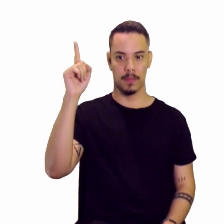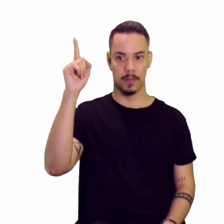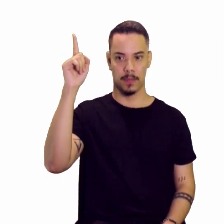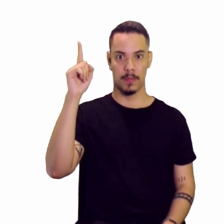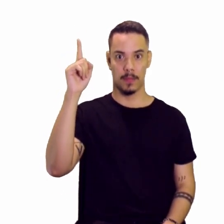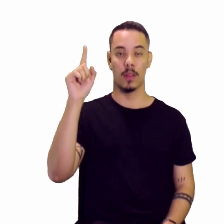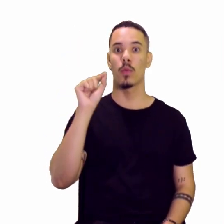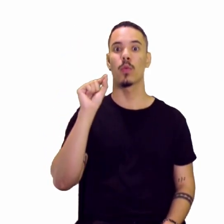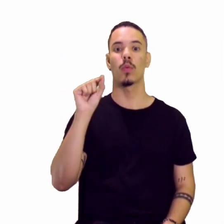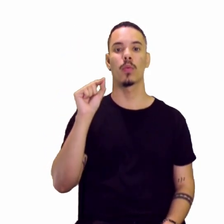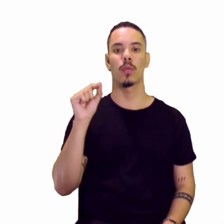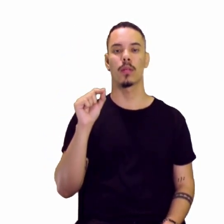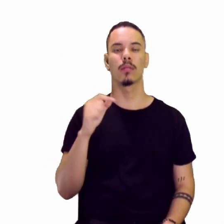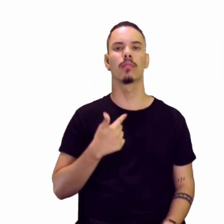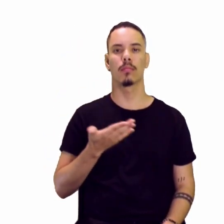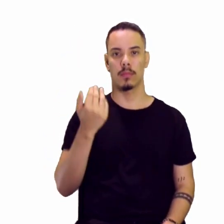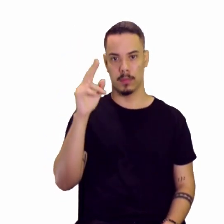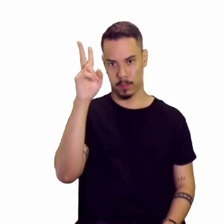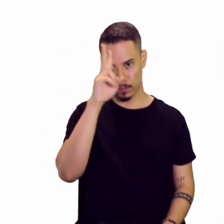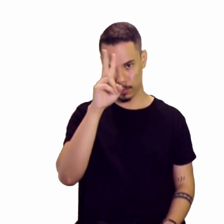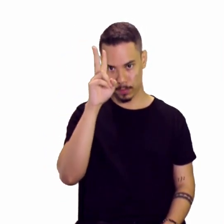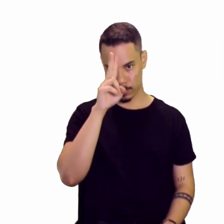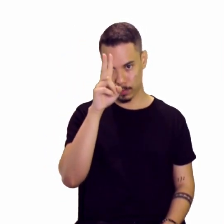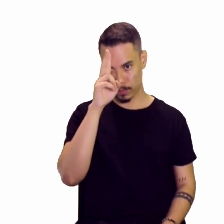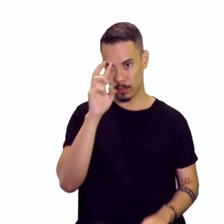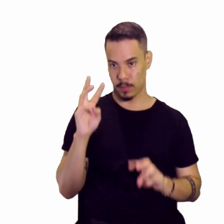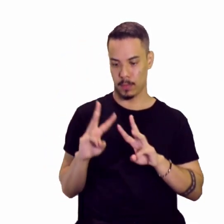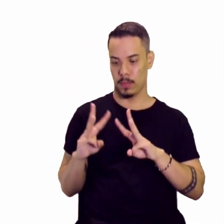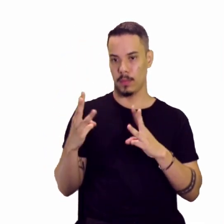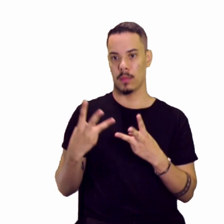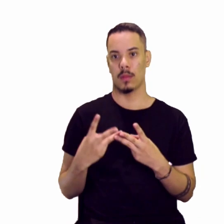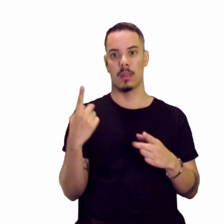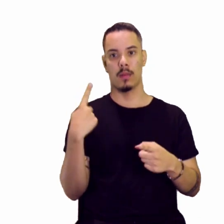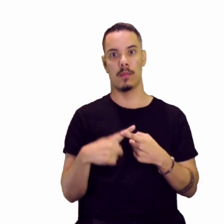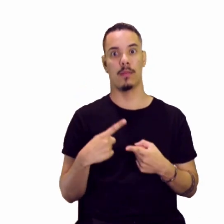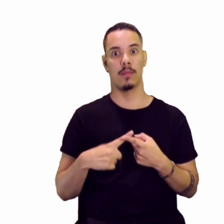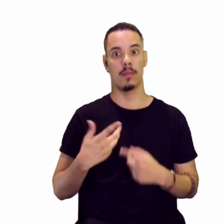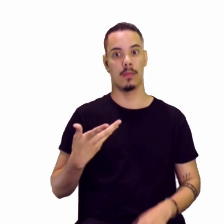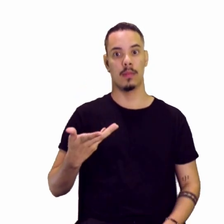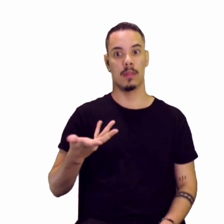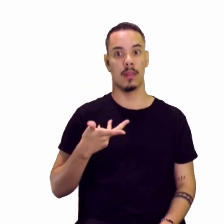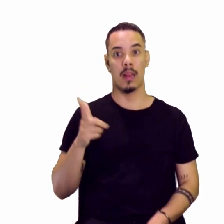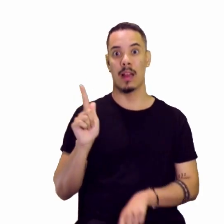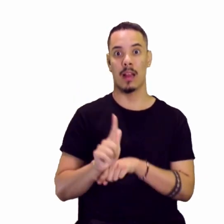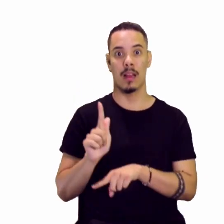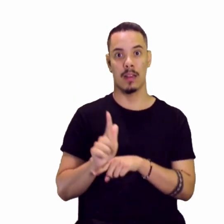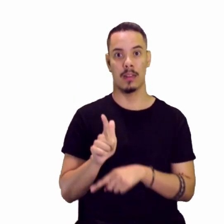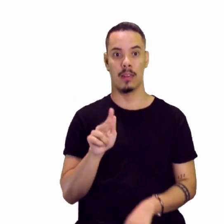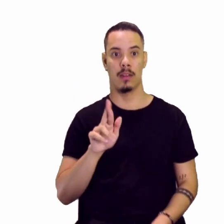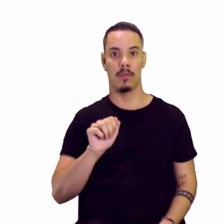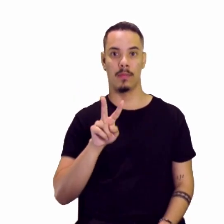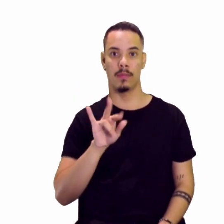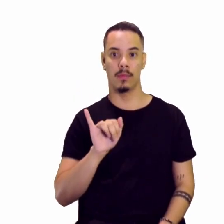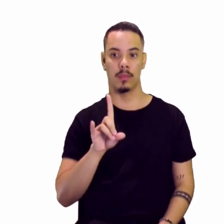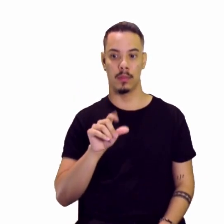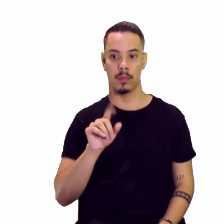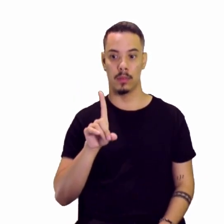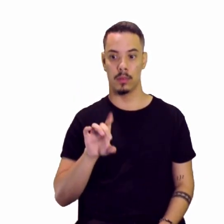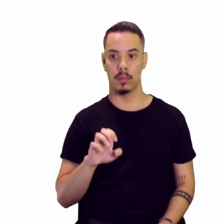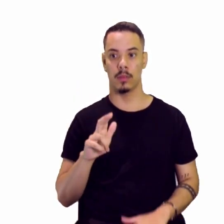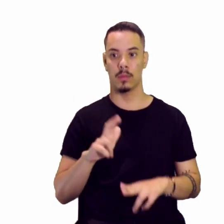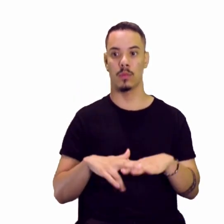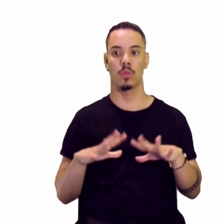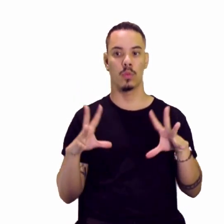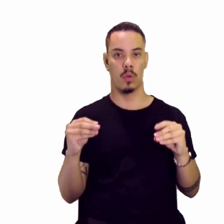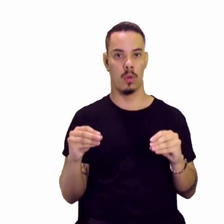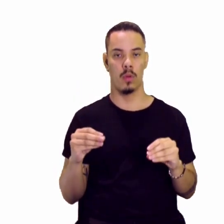E o que é esse peso? Vamos lembrar, Décio? Peso é massa vezes aceleração, só que dá gravidade. Exatamente. Então Toda a gente pode força